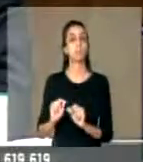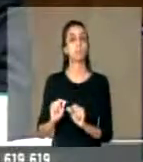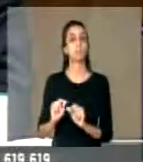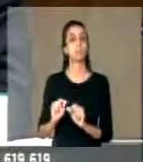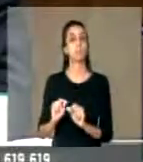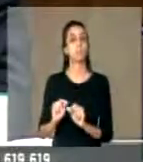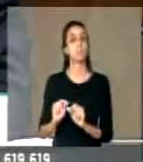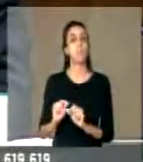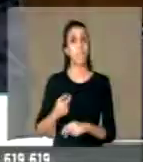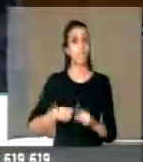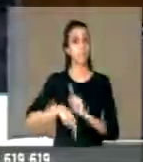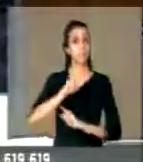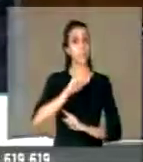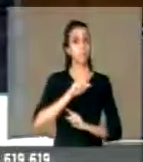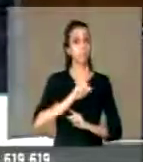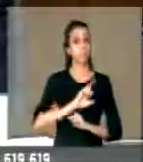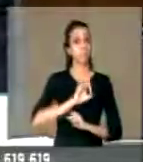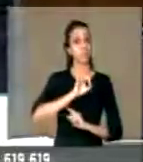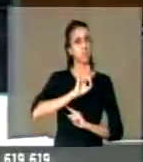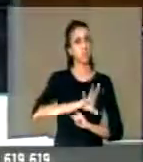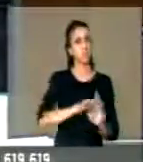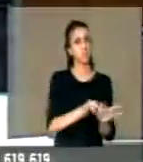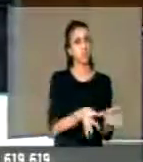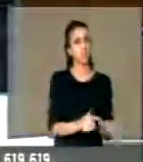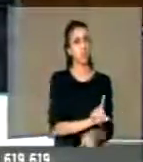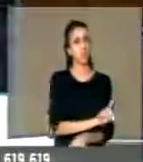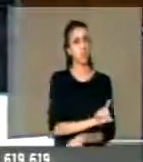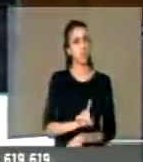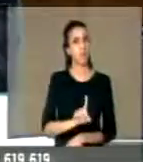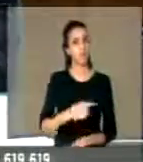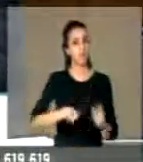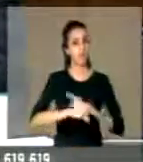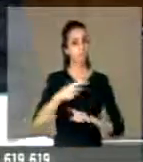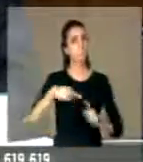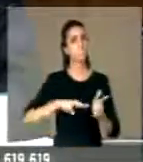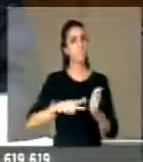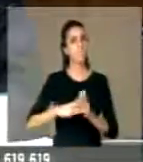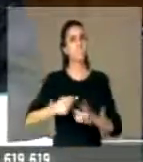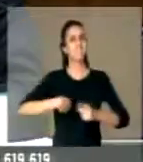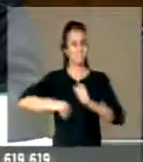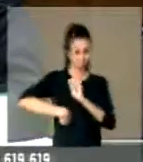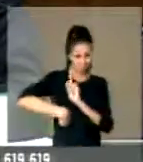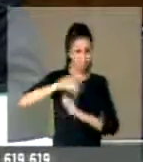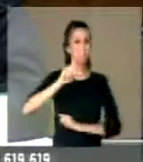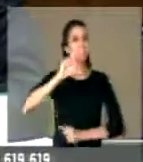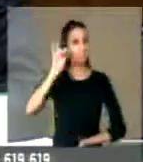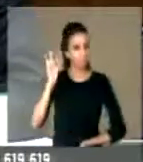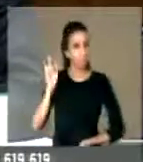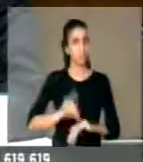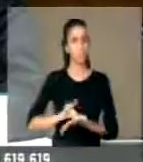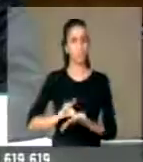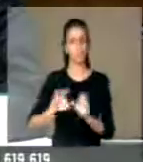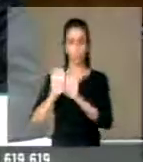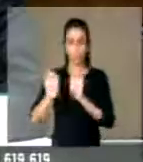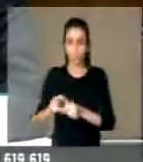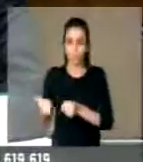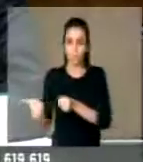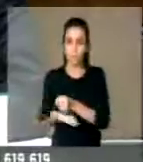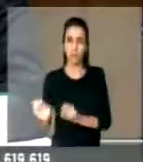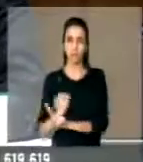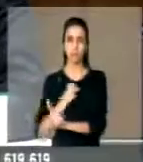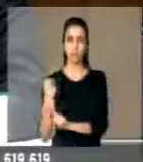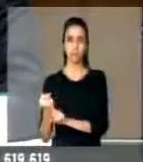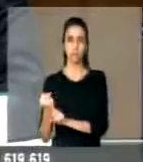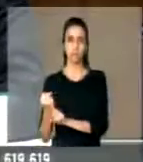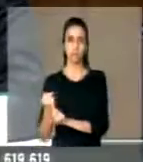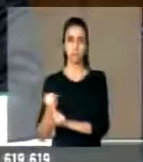Pernambuco não era uma sublevação apenas, era uma guinada radical na estruturação da sociedade e de uma